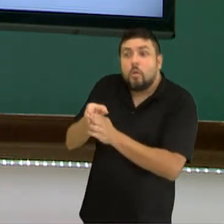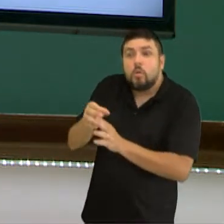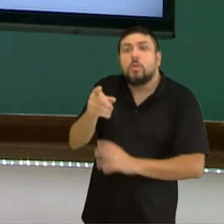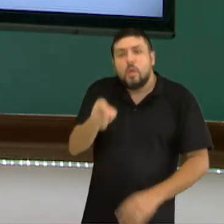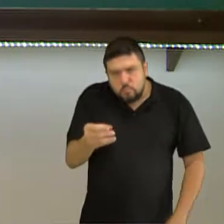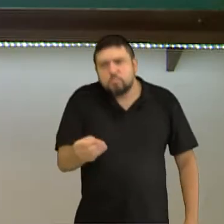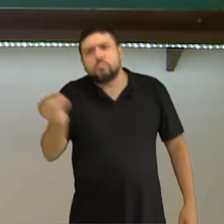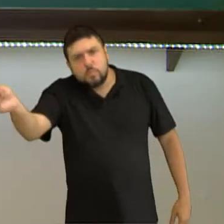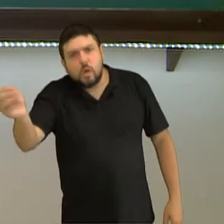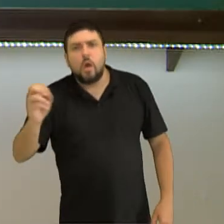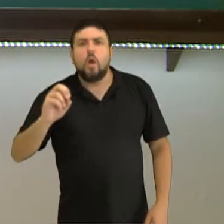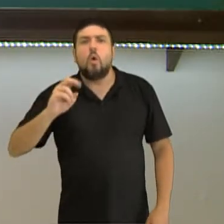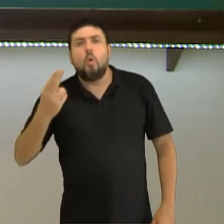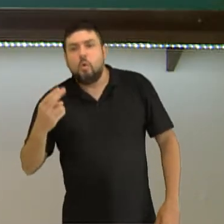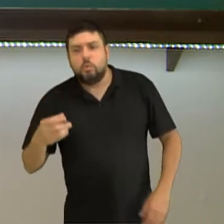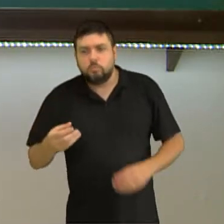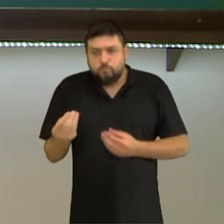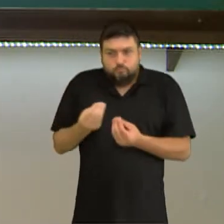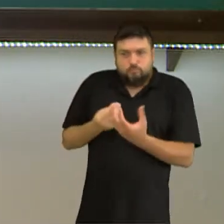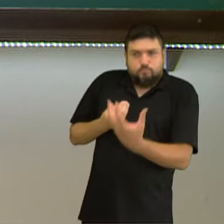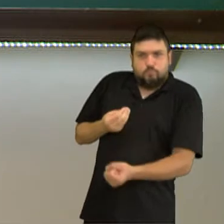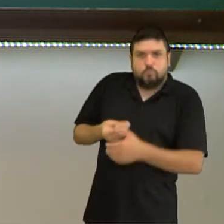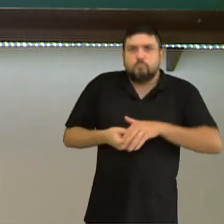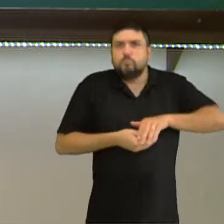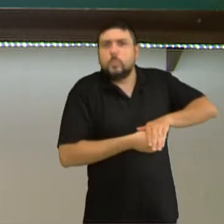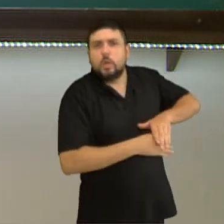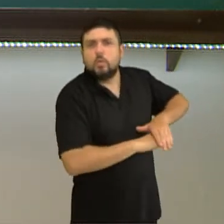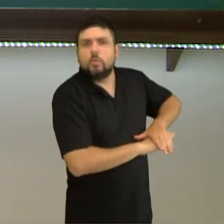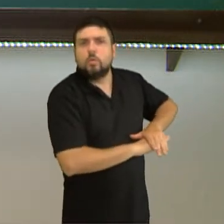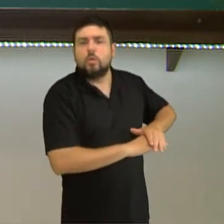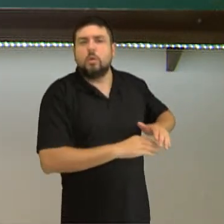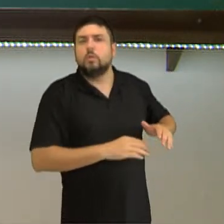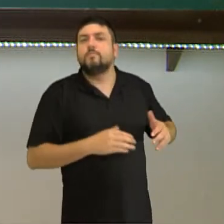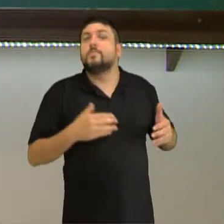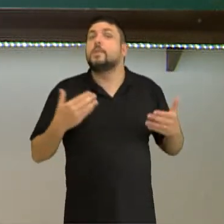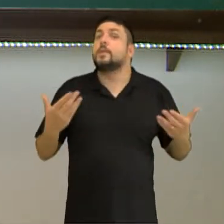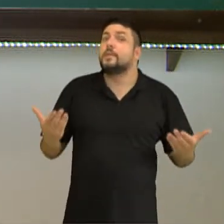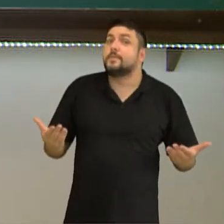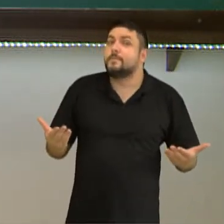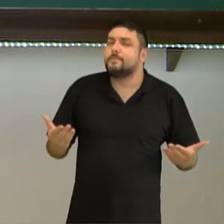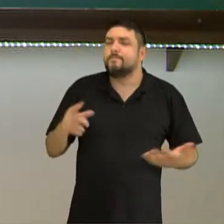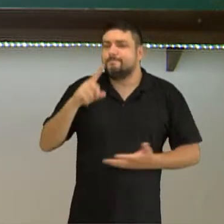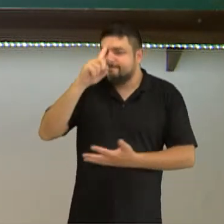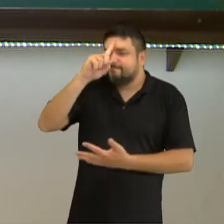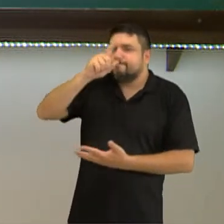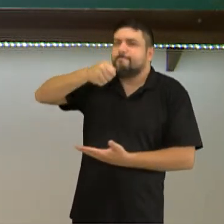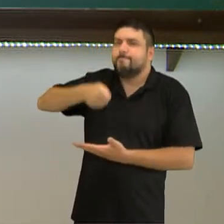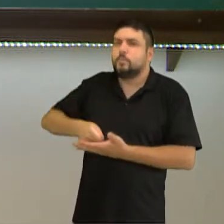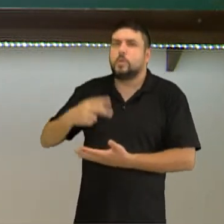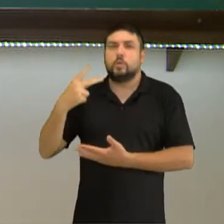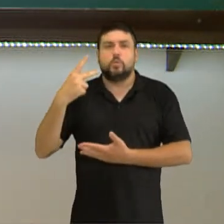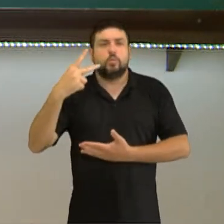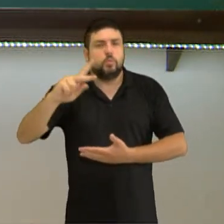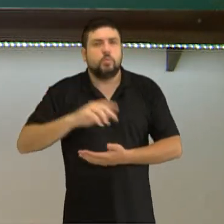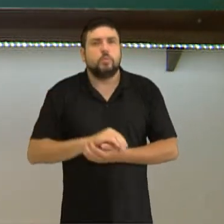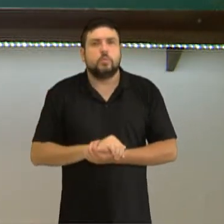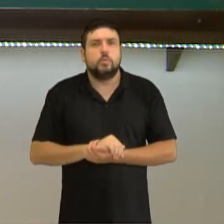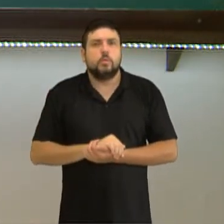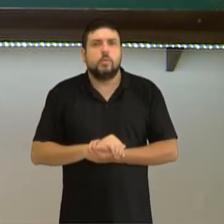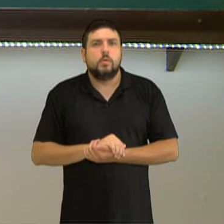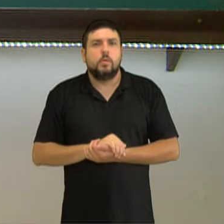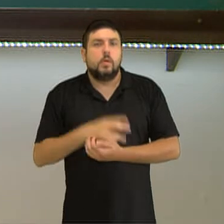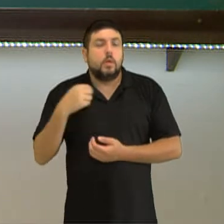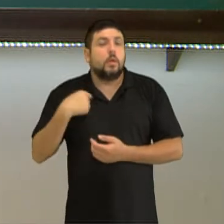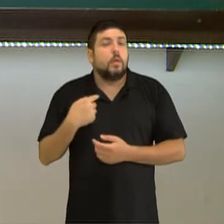Tudo isso envolve decisões. Como a gente falou no começo da aula, das mais simples, o que você faz quando acorda, até decisões